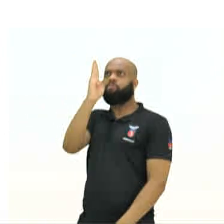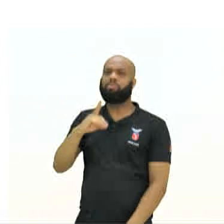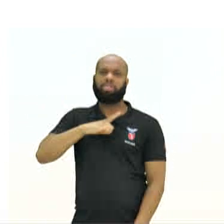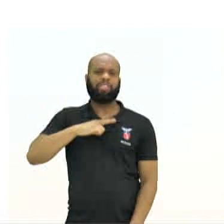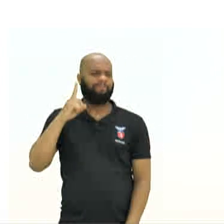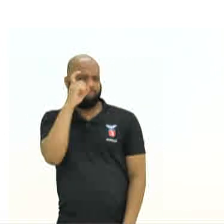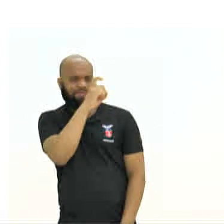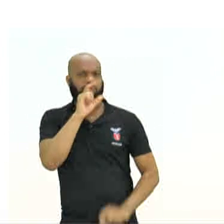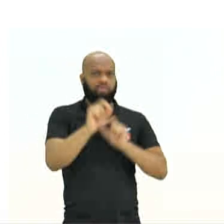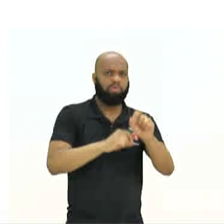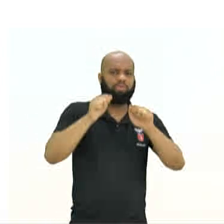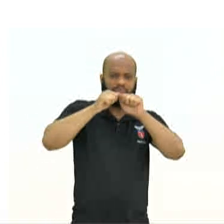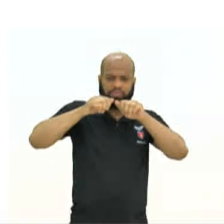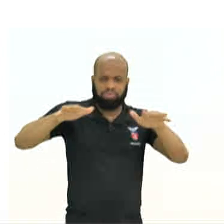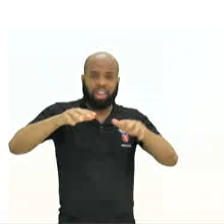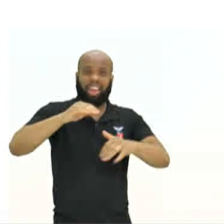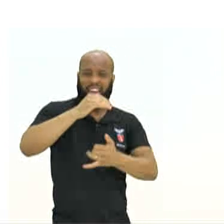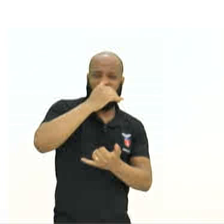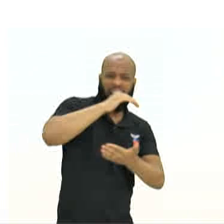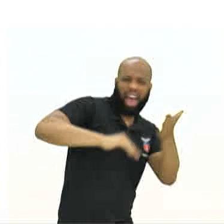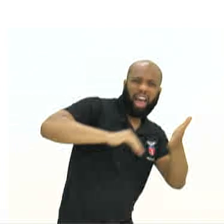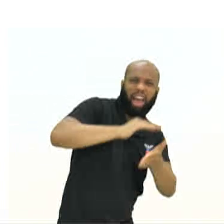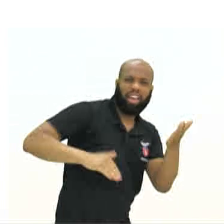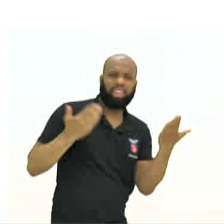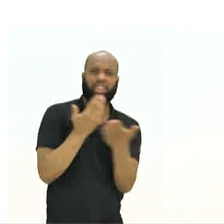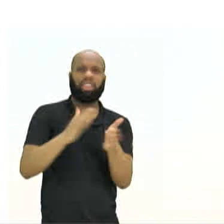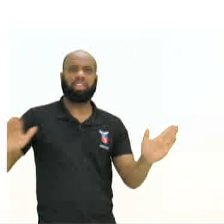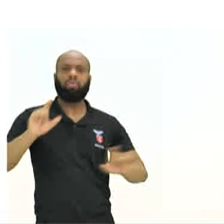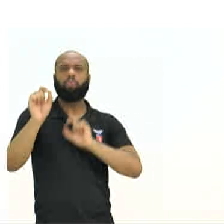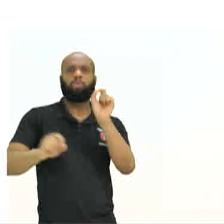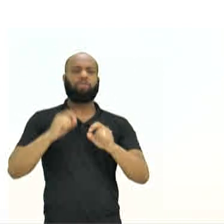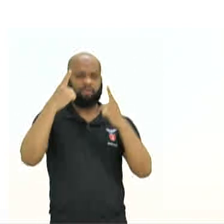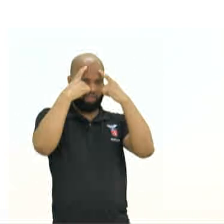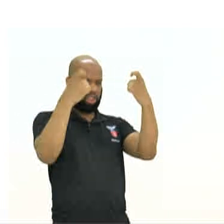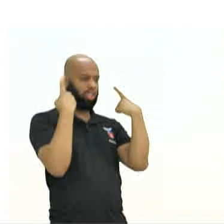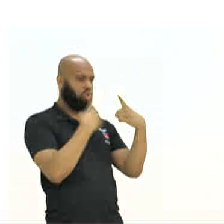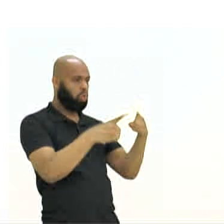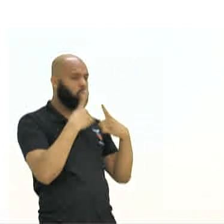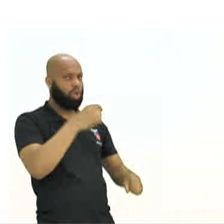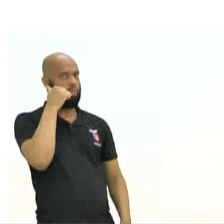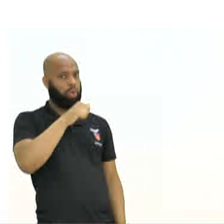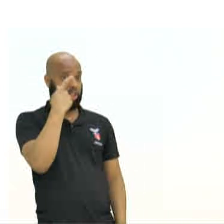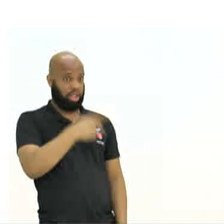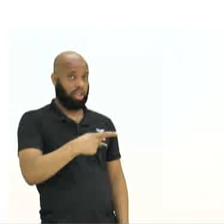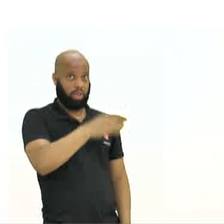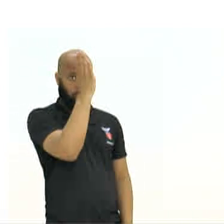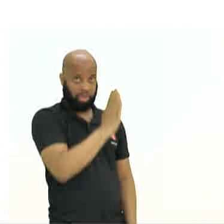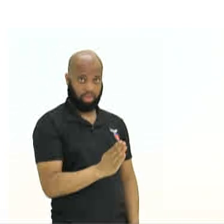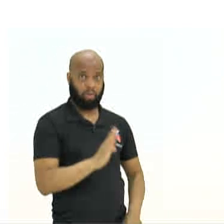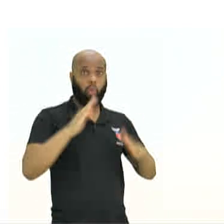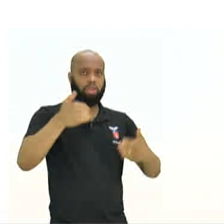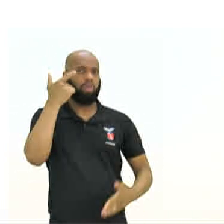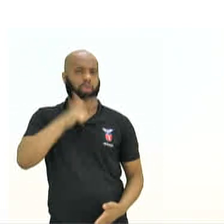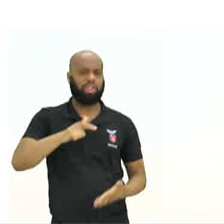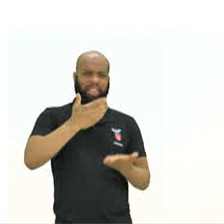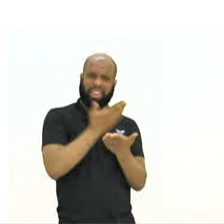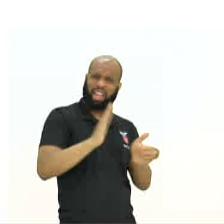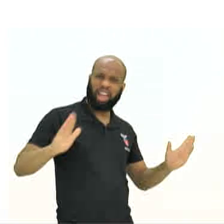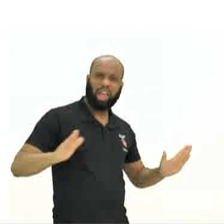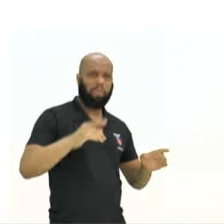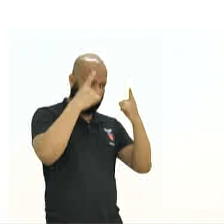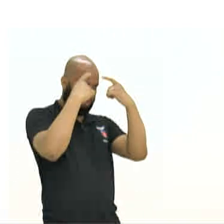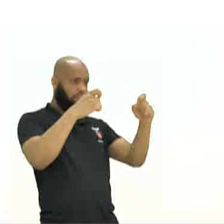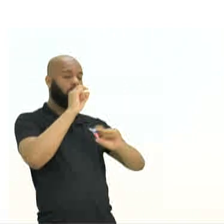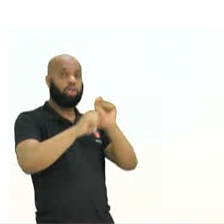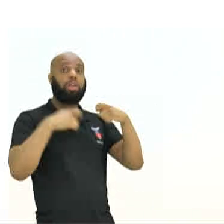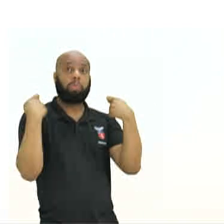dificultam a erradicação da violência contra a mulher no país. Para que essa erradicação seja possível, é necessário